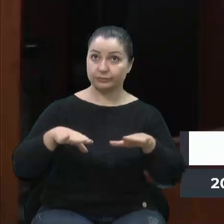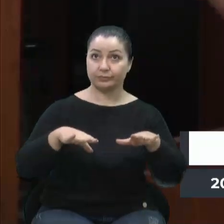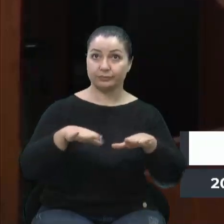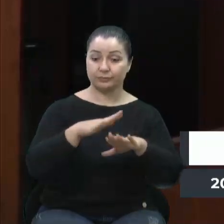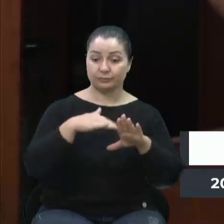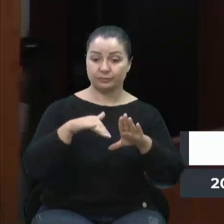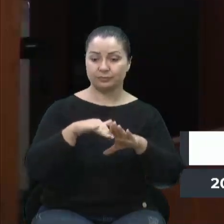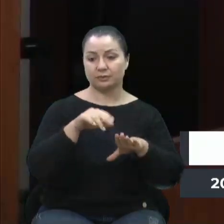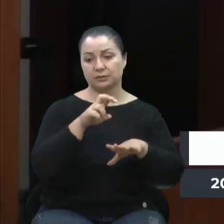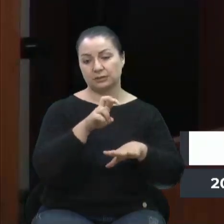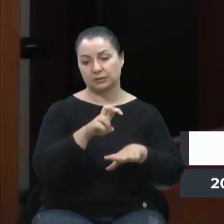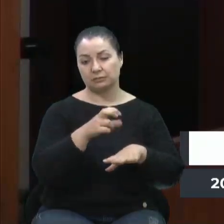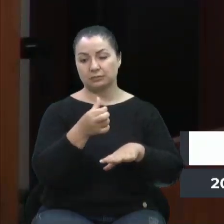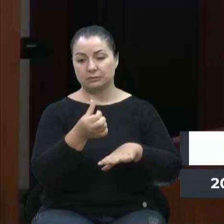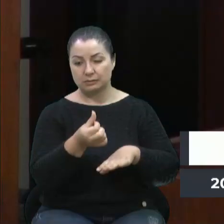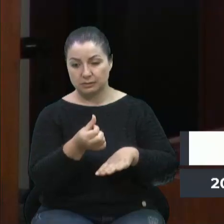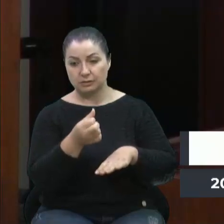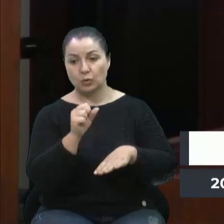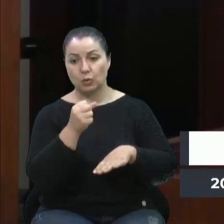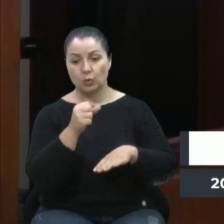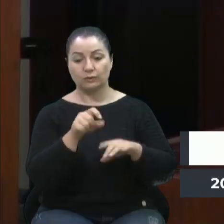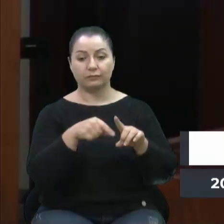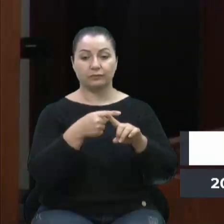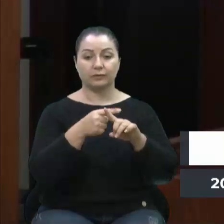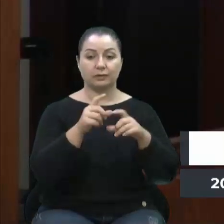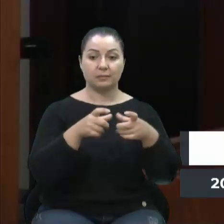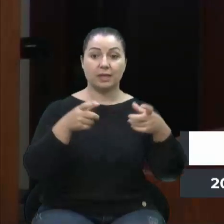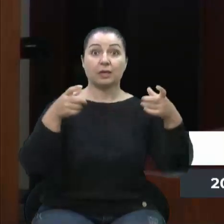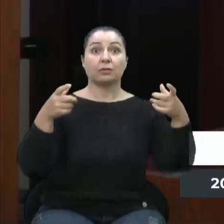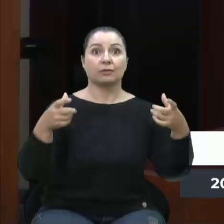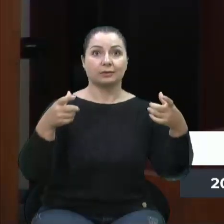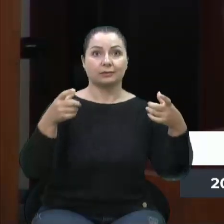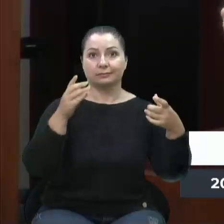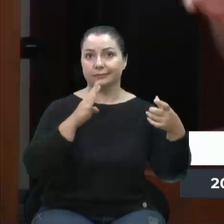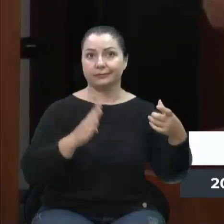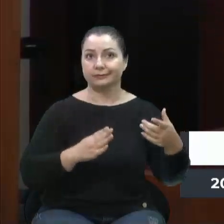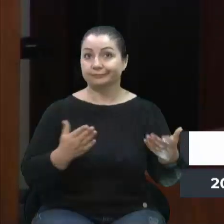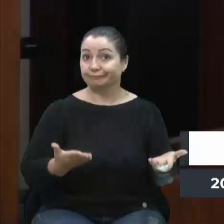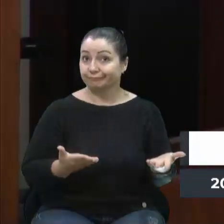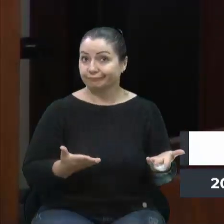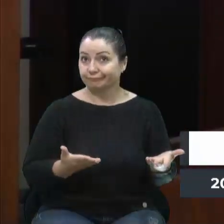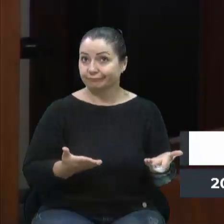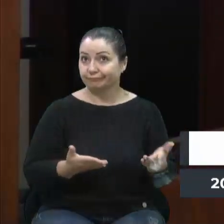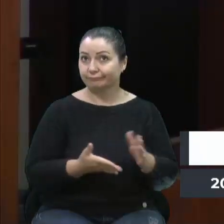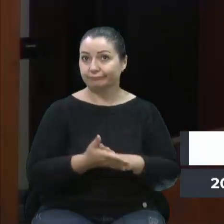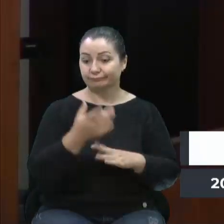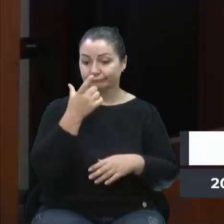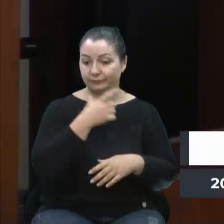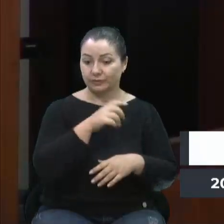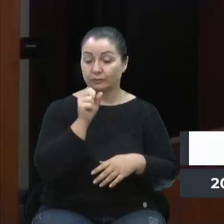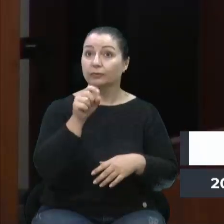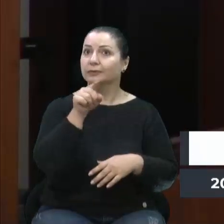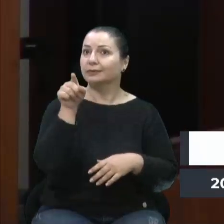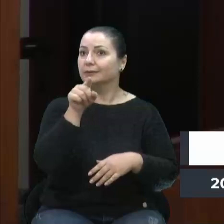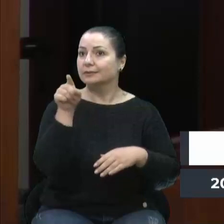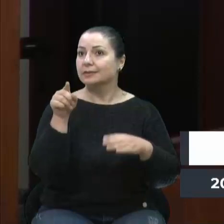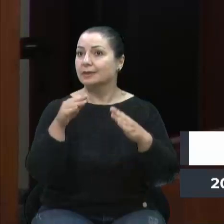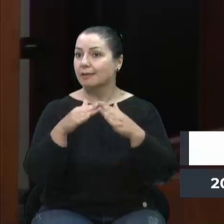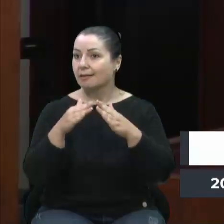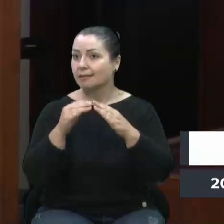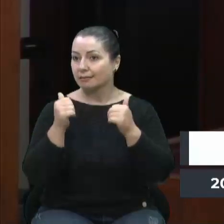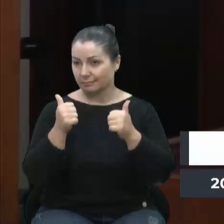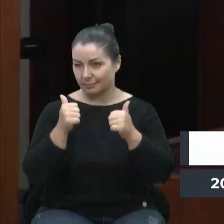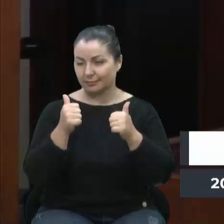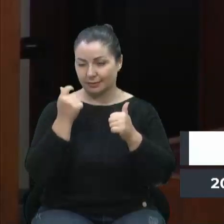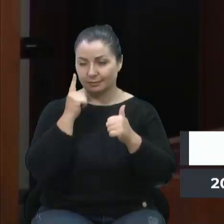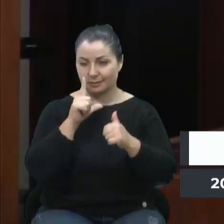é 5, 6, 8 vezes maiores do que ganham os brasileiros? Eu acho que sim. O pessoal de casa não gostaria de ganhar 5, 6 vezes mais?